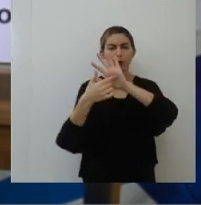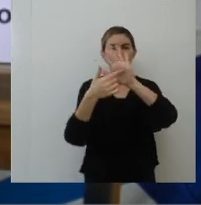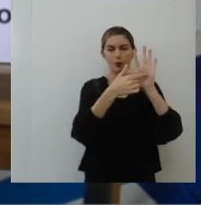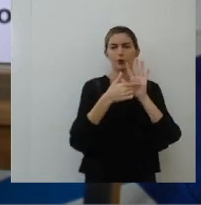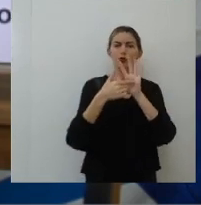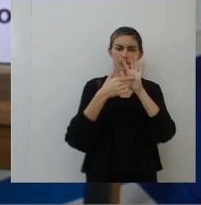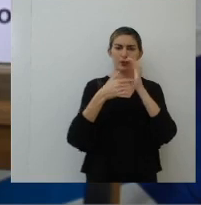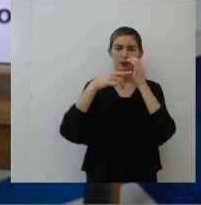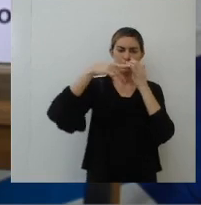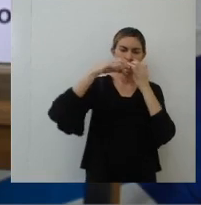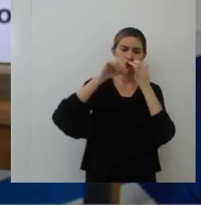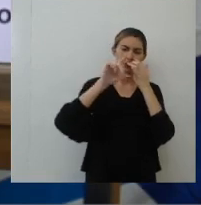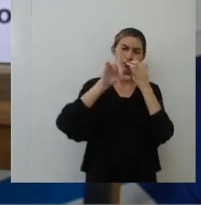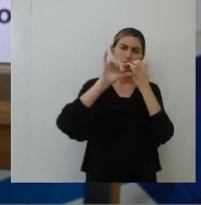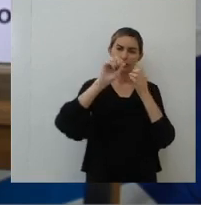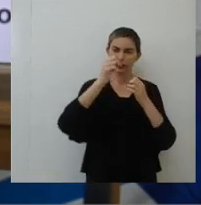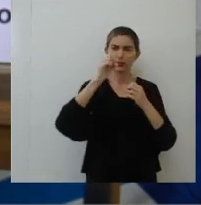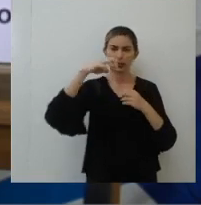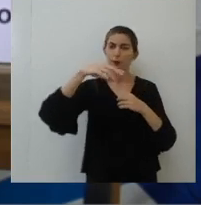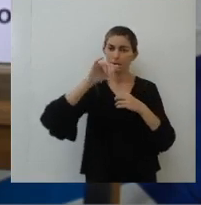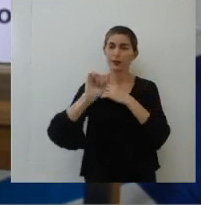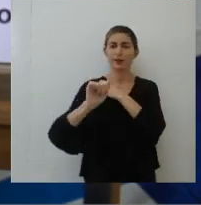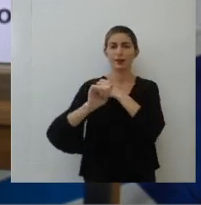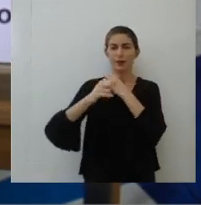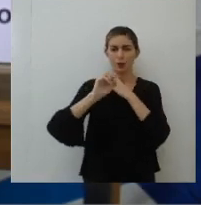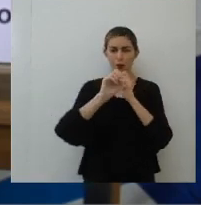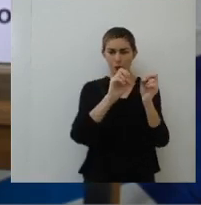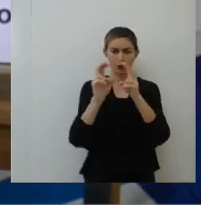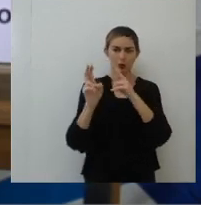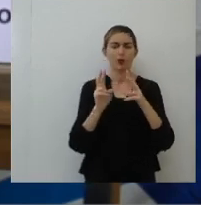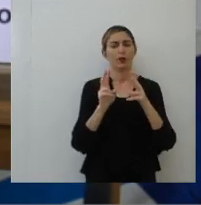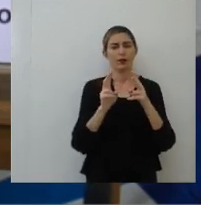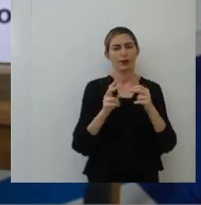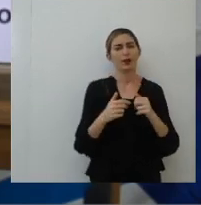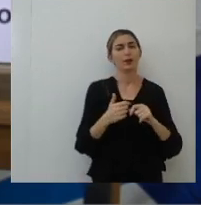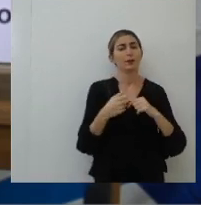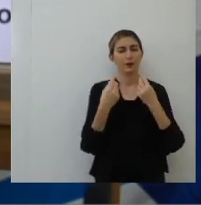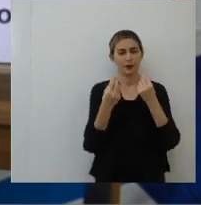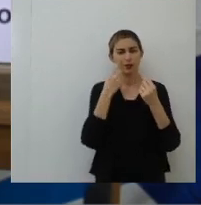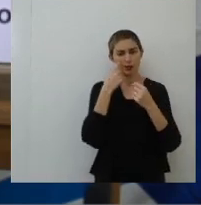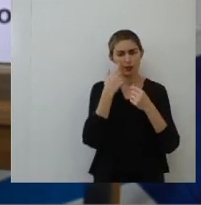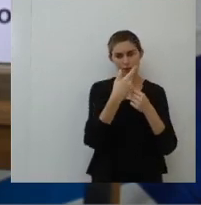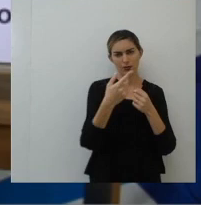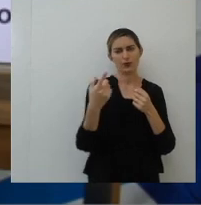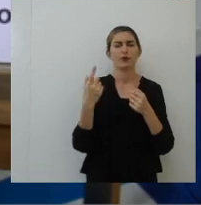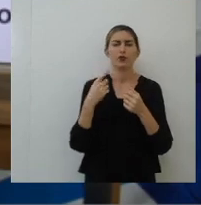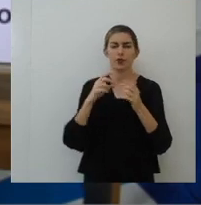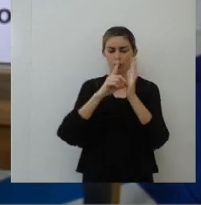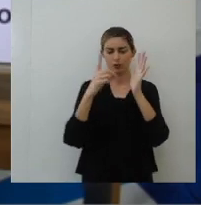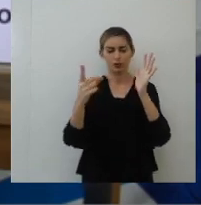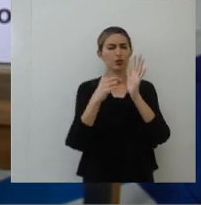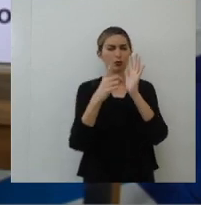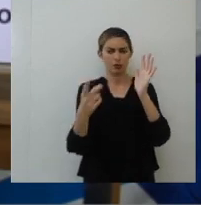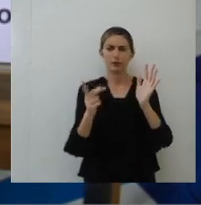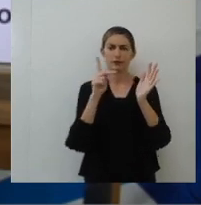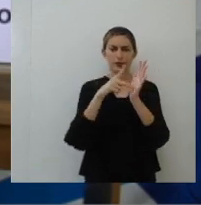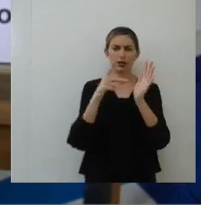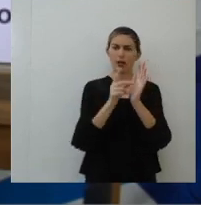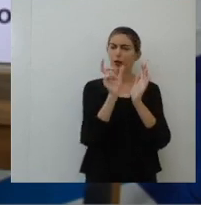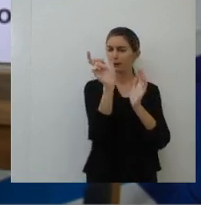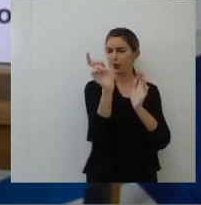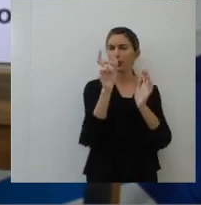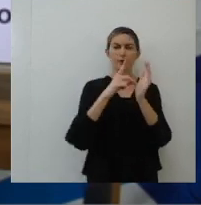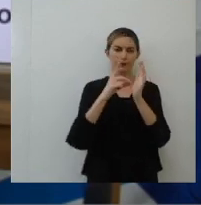a polissemia. Beleza? Ok? Mas é o que a gente viu, né? No sentido de dicionário, o sentido real da palavra,